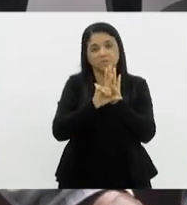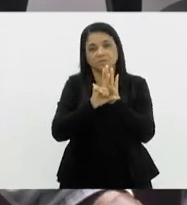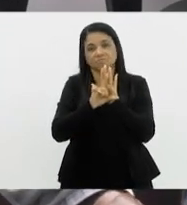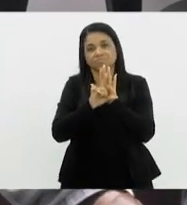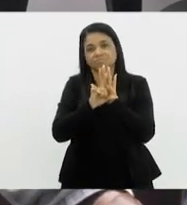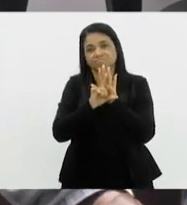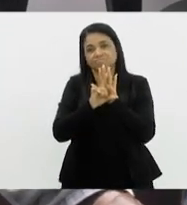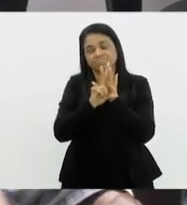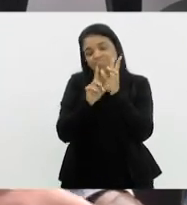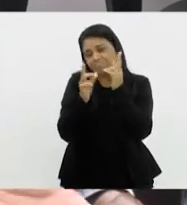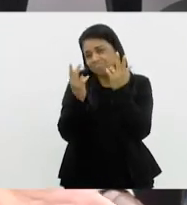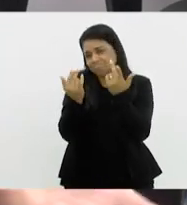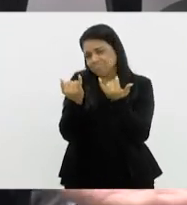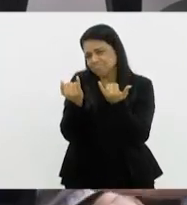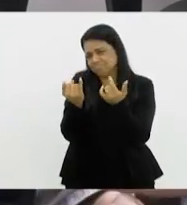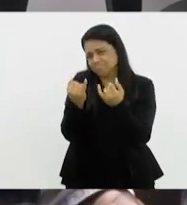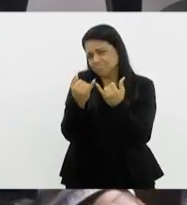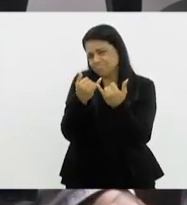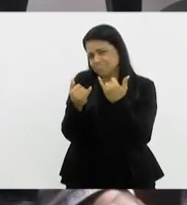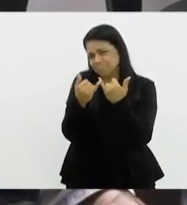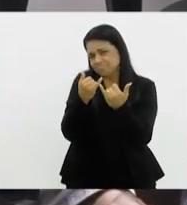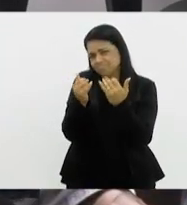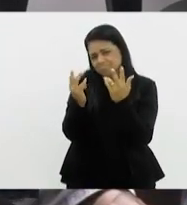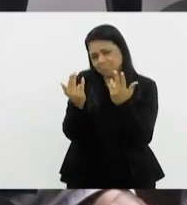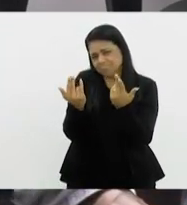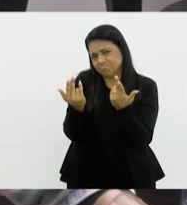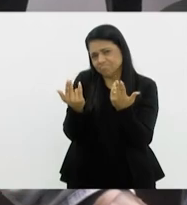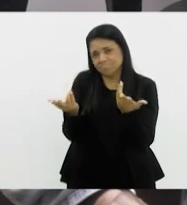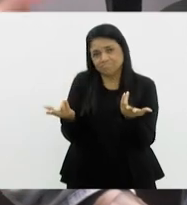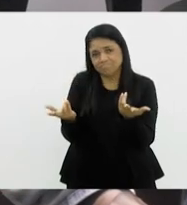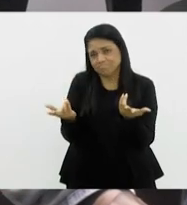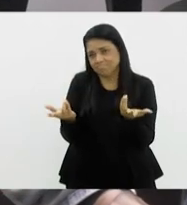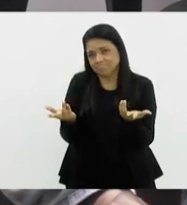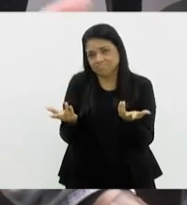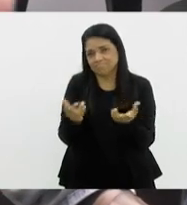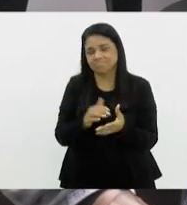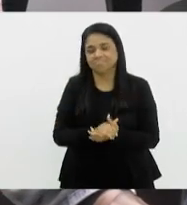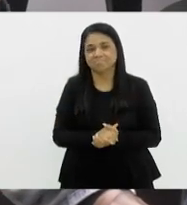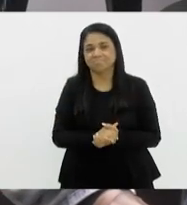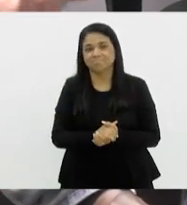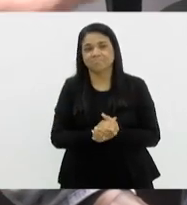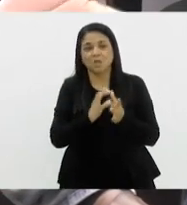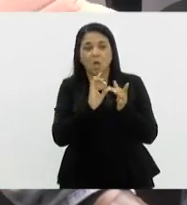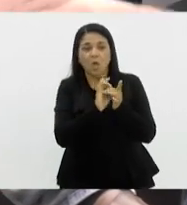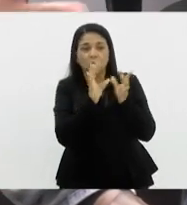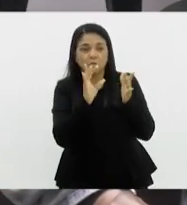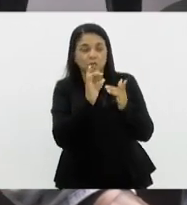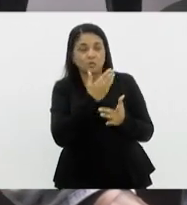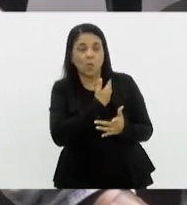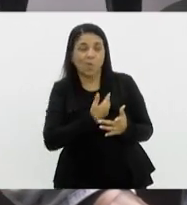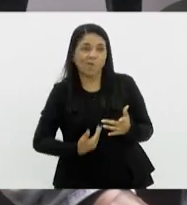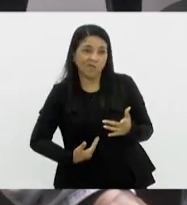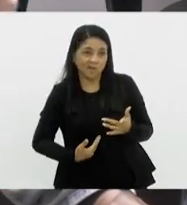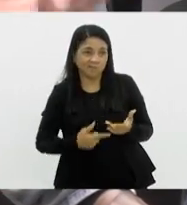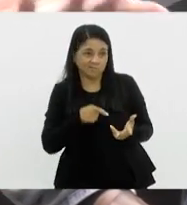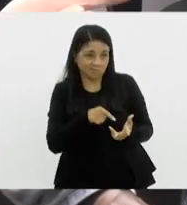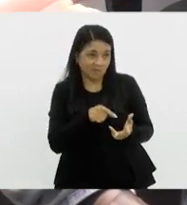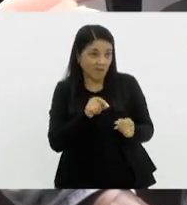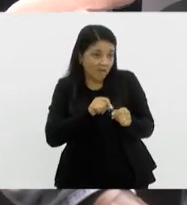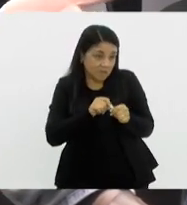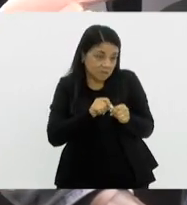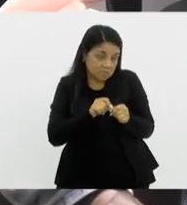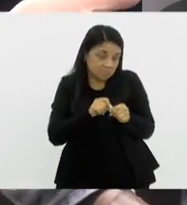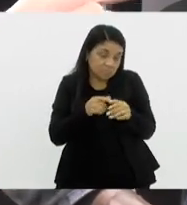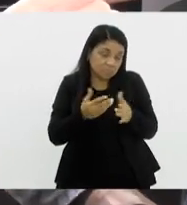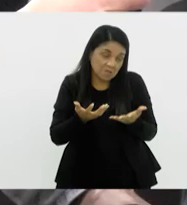a mesmíssima coisa, mais do mesmo. Porque autoriza o governo a fazer alguma coisa, ele vai fazer se ele quiser.